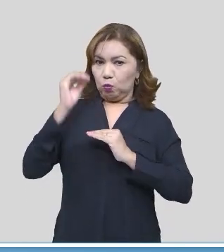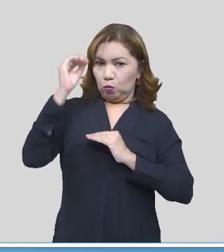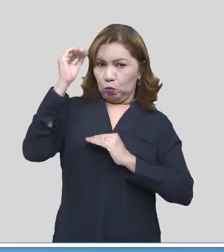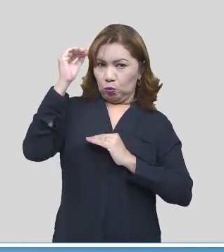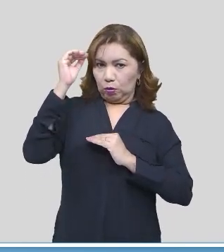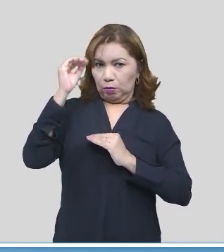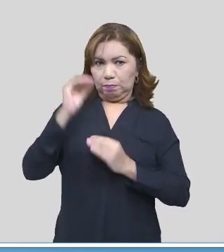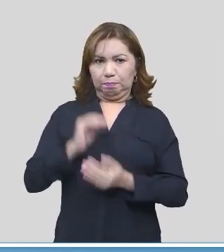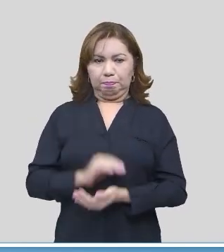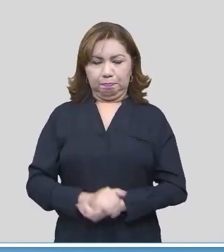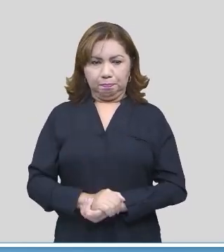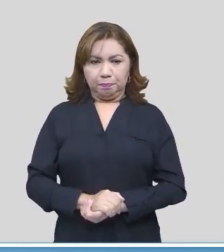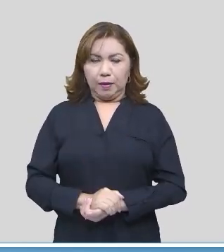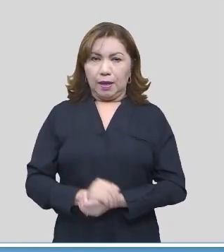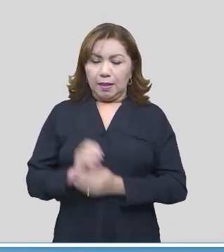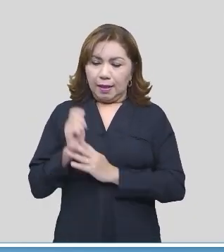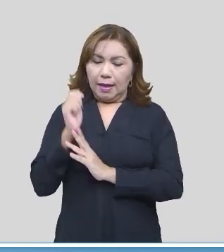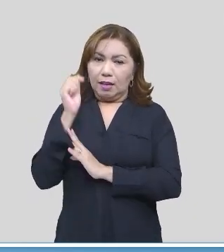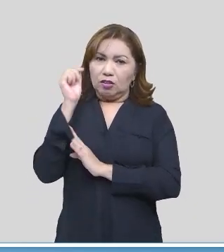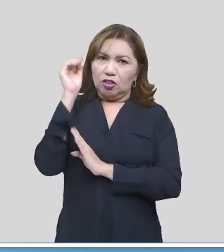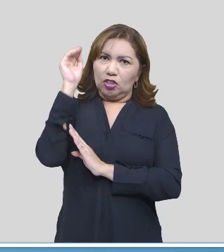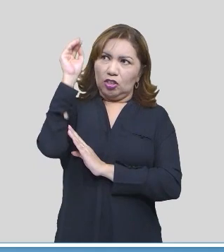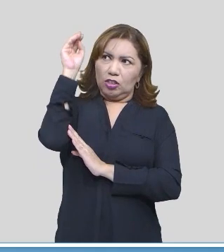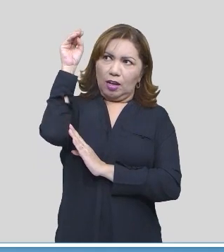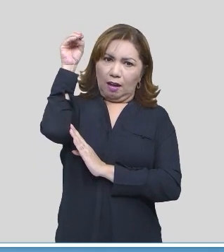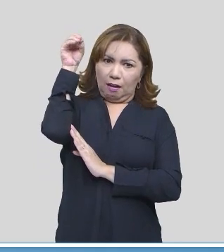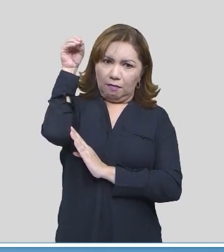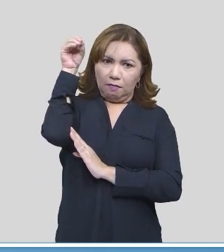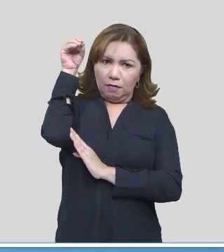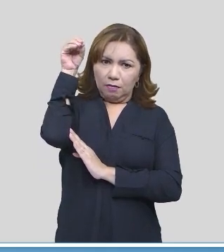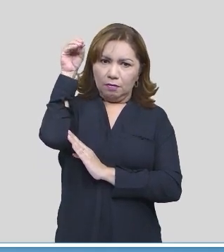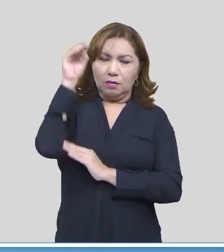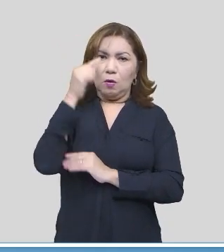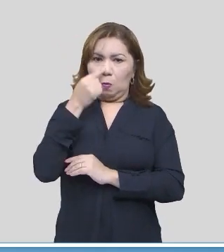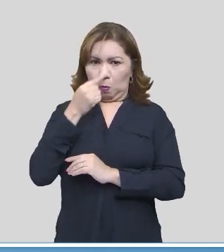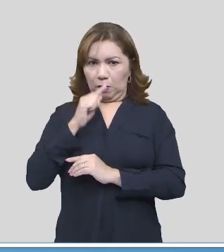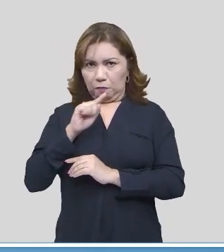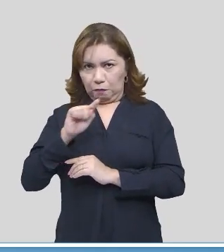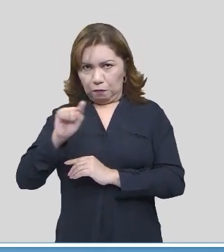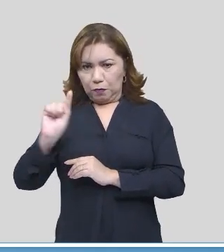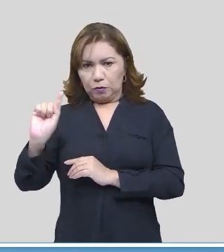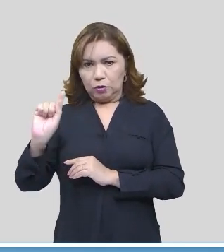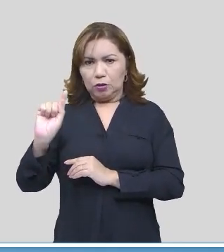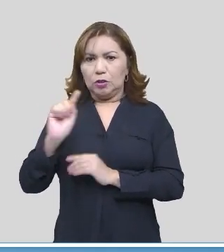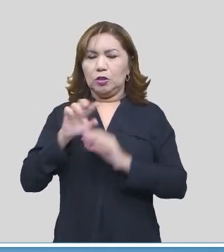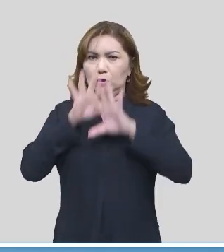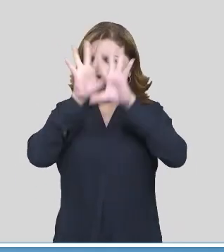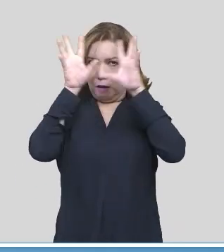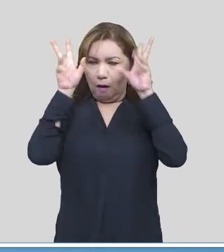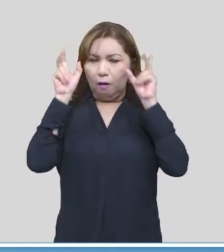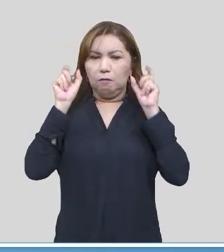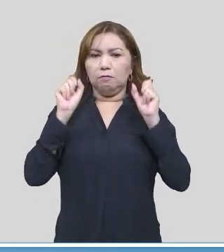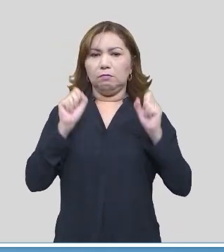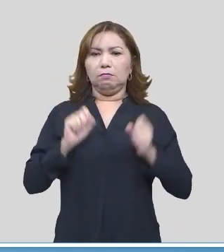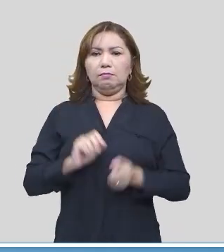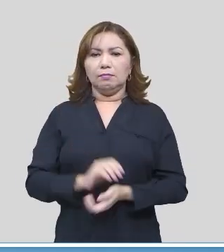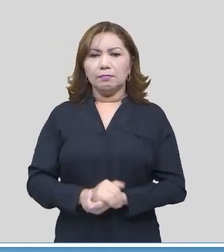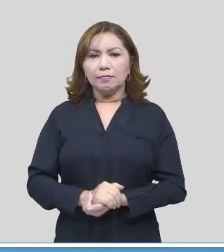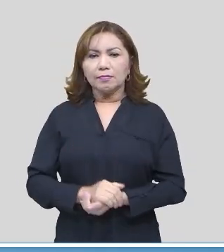Animais: girafa, elefante, leão. Altura em metros.